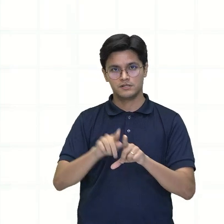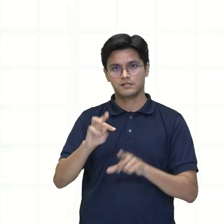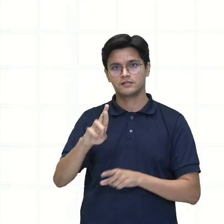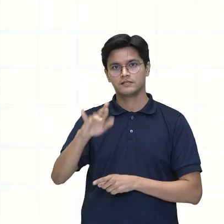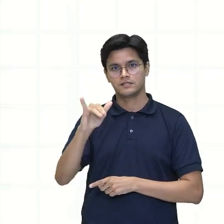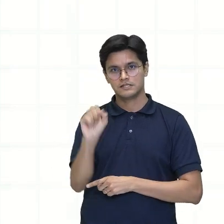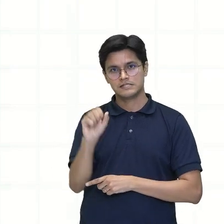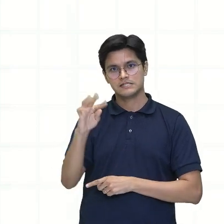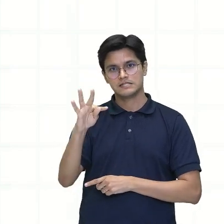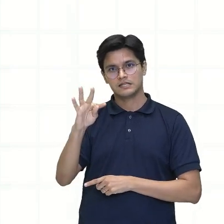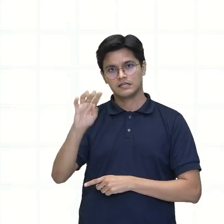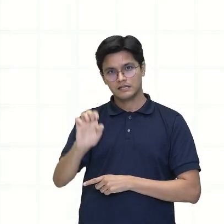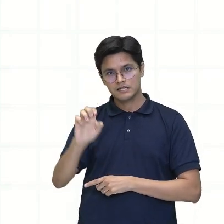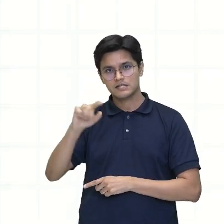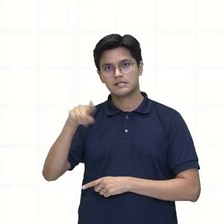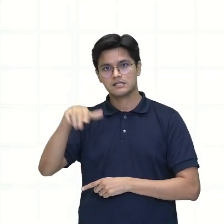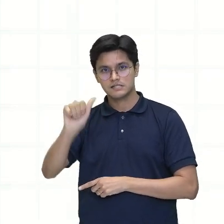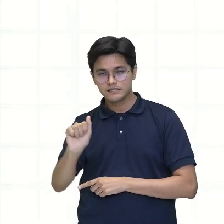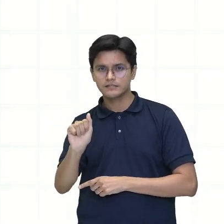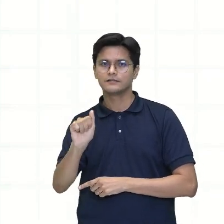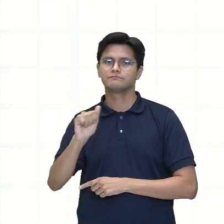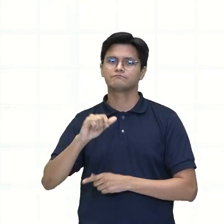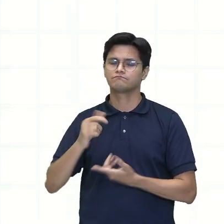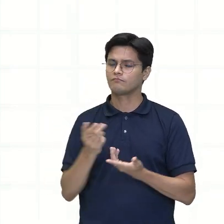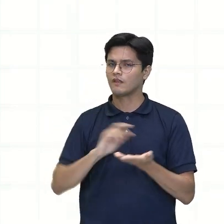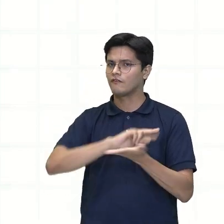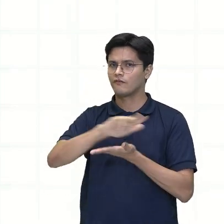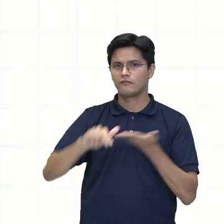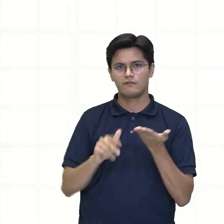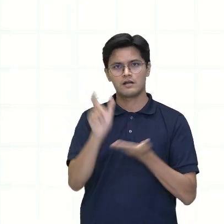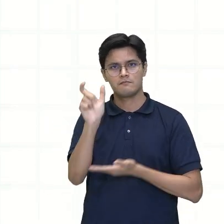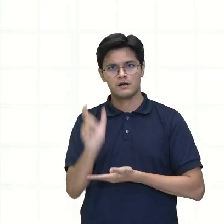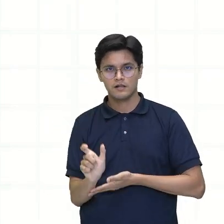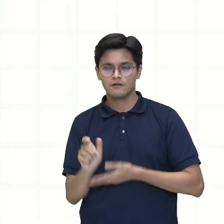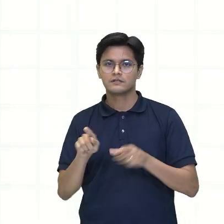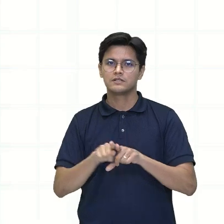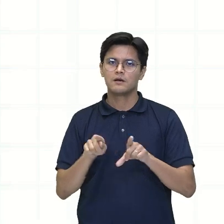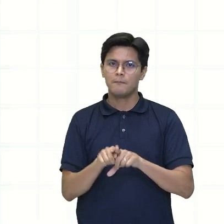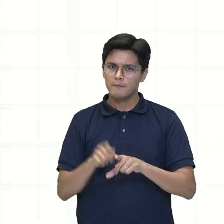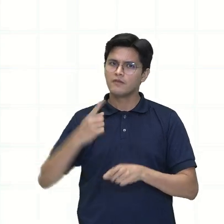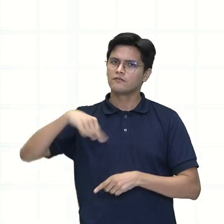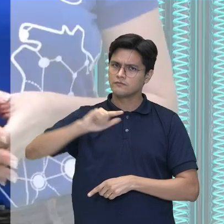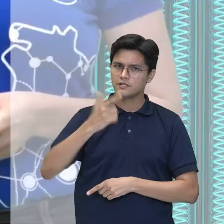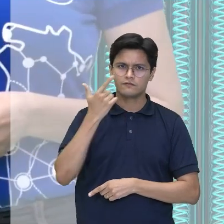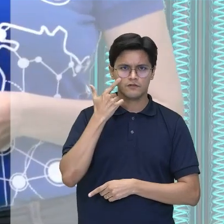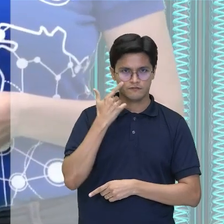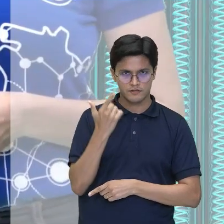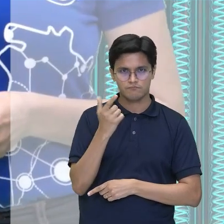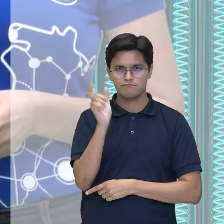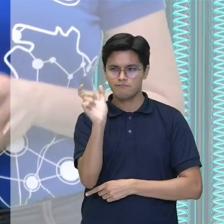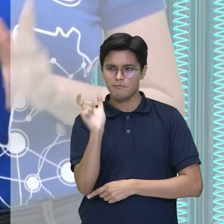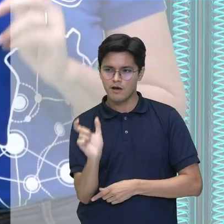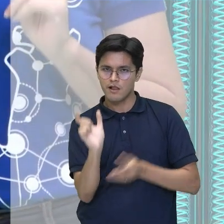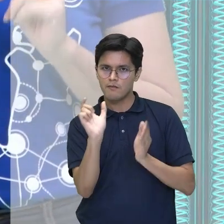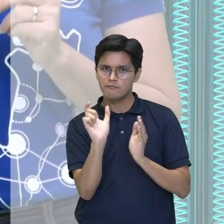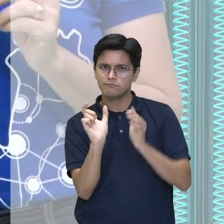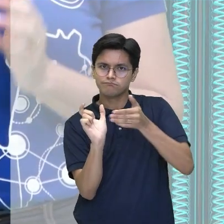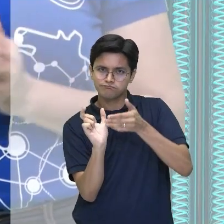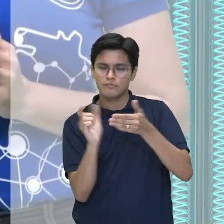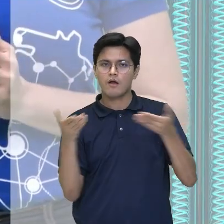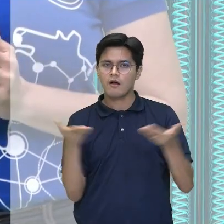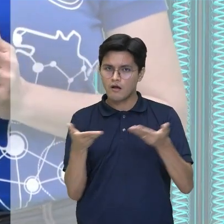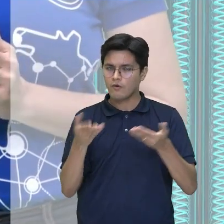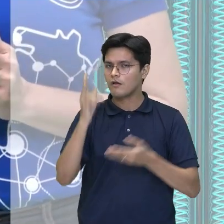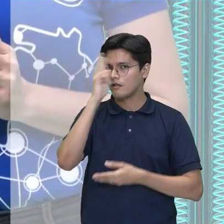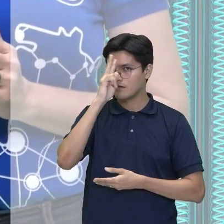várias. E vocês viram as palavras em destaque lá, né? Vamos acompanhar aqui comigo, então, para relembrar essas palavras que estavam em